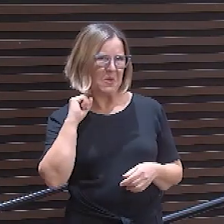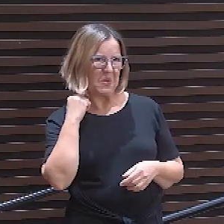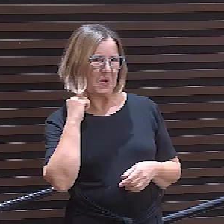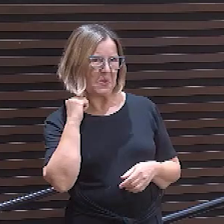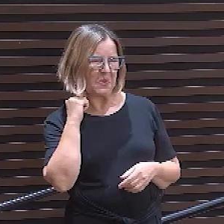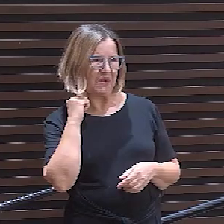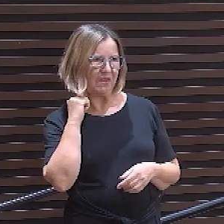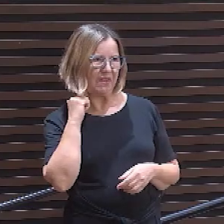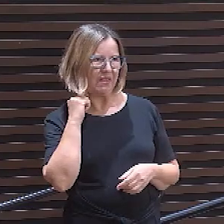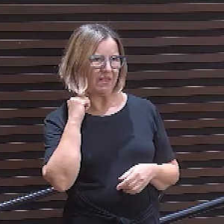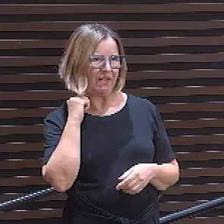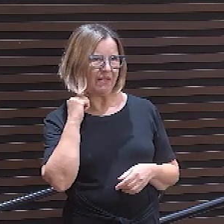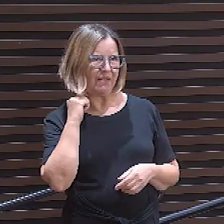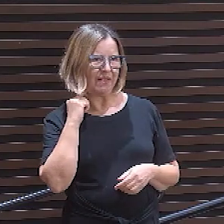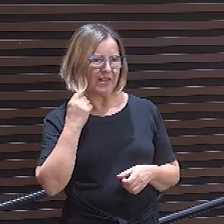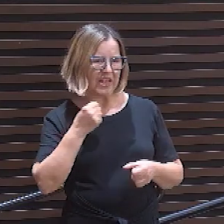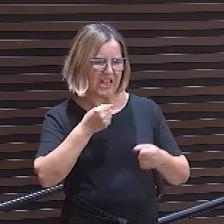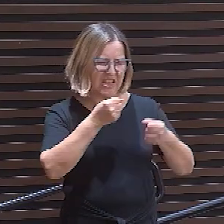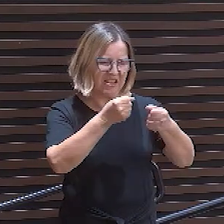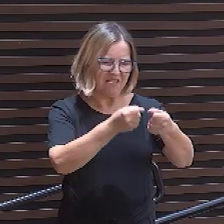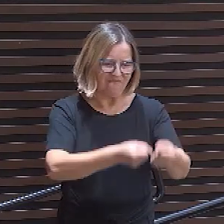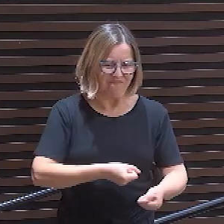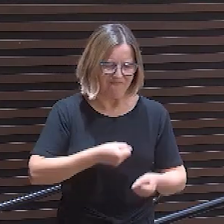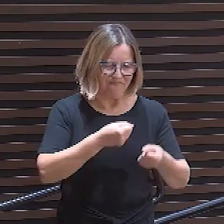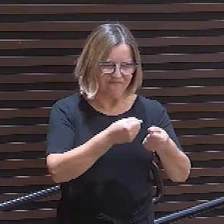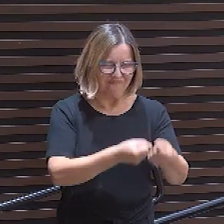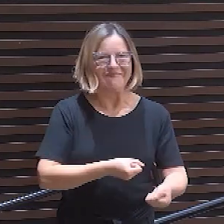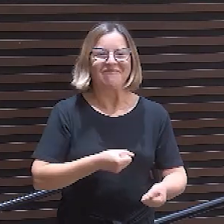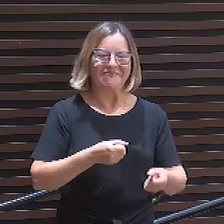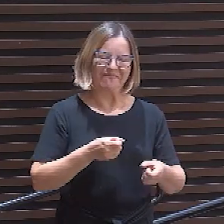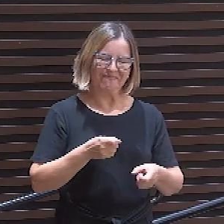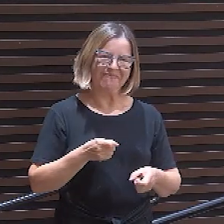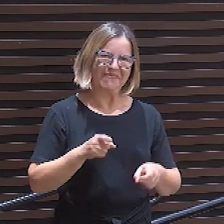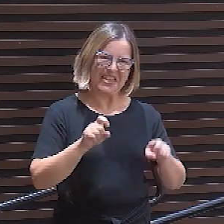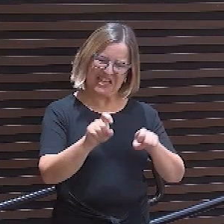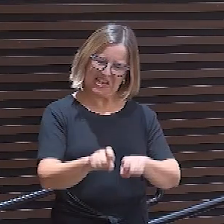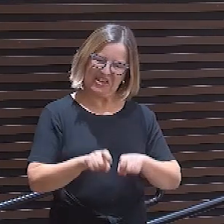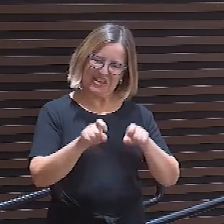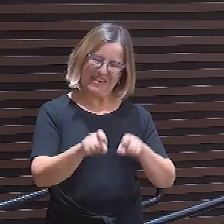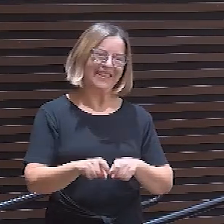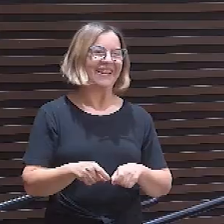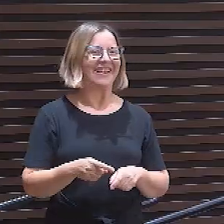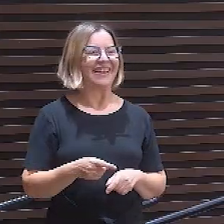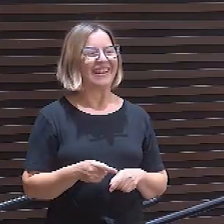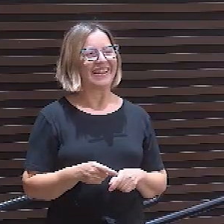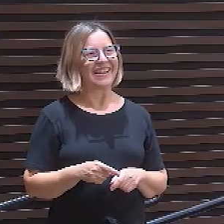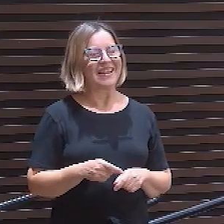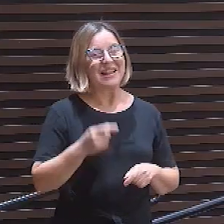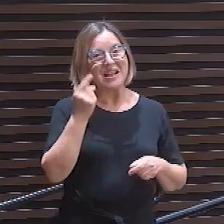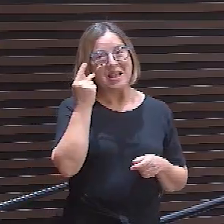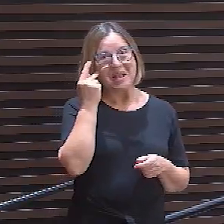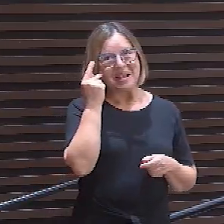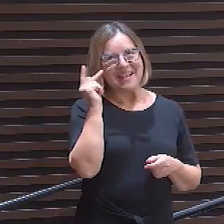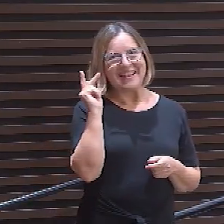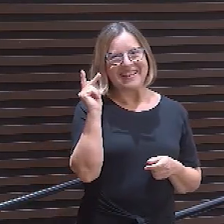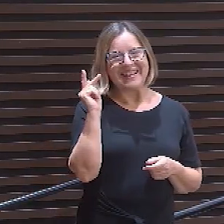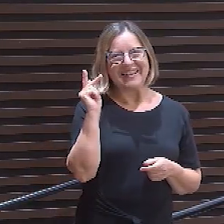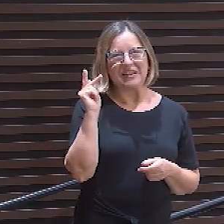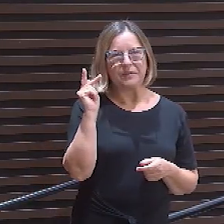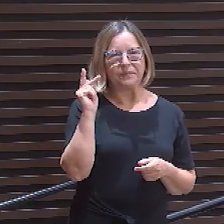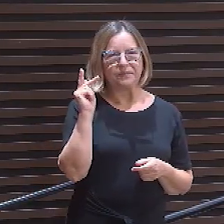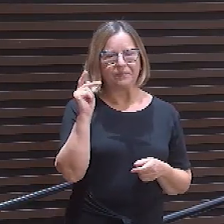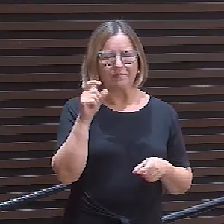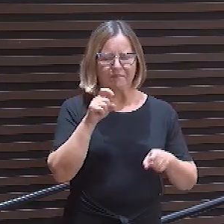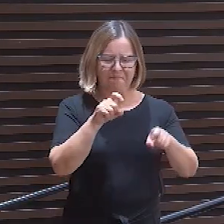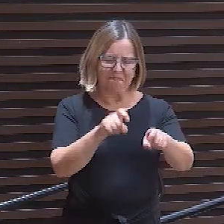foi-me embora a inchada, porque o coração está inchado demais. Para poder